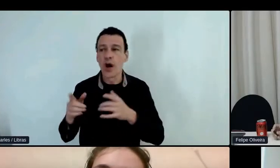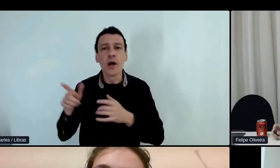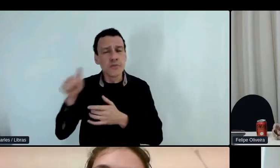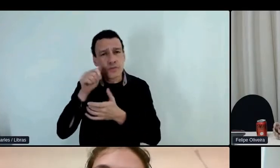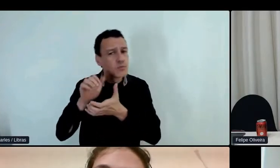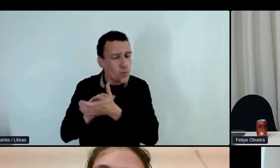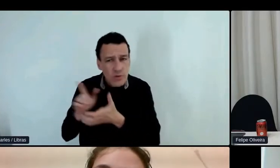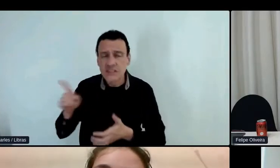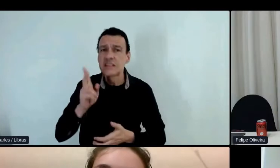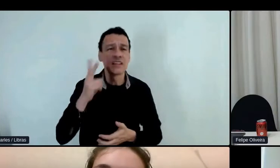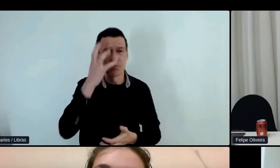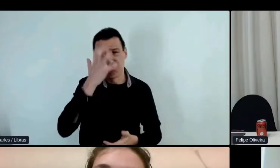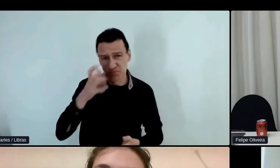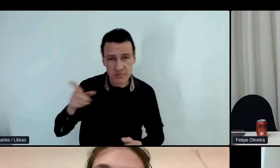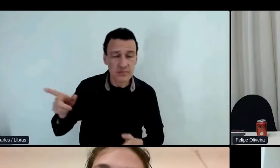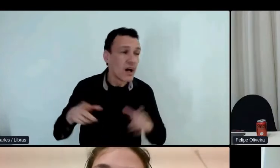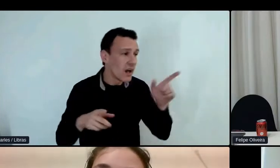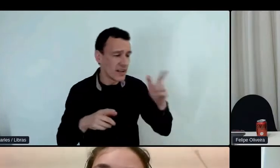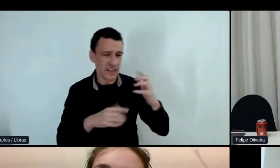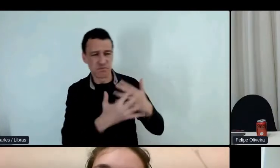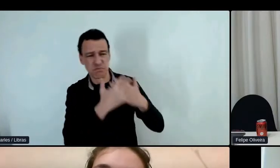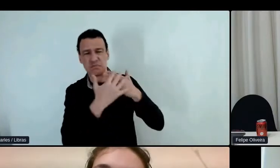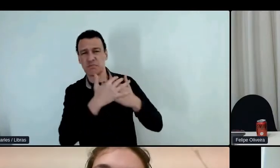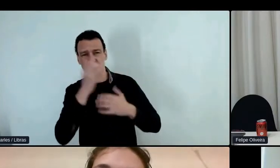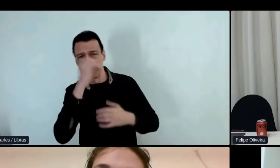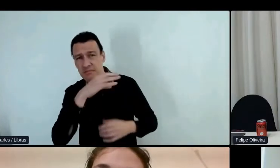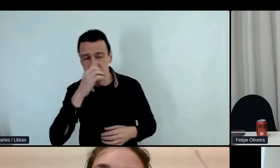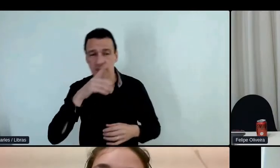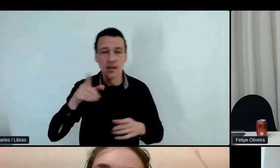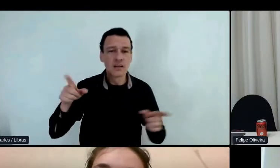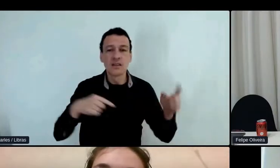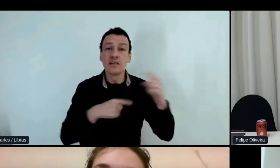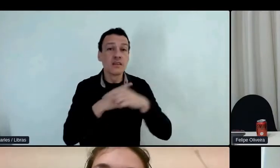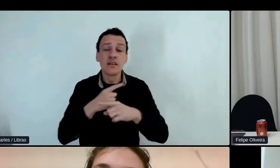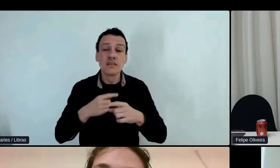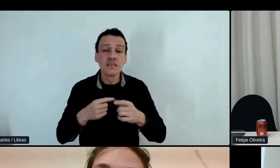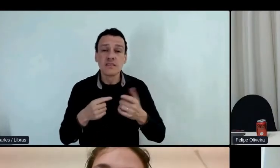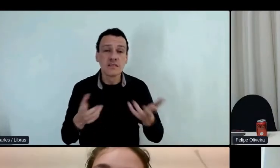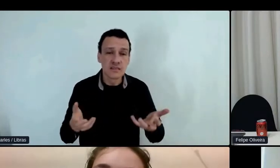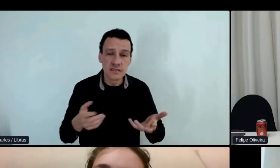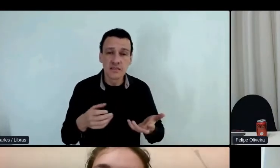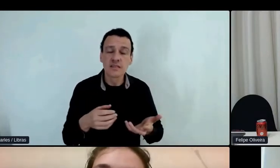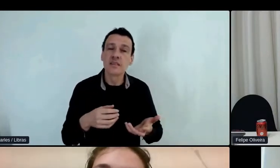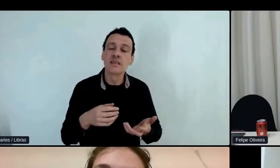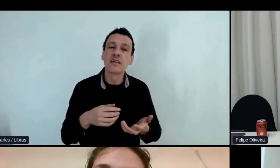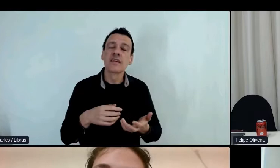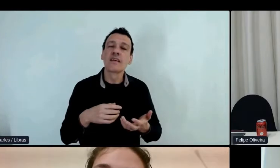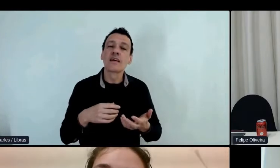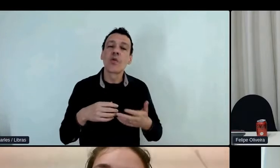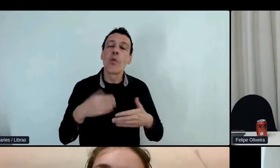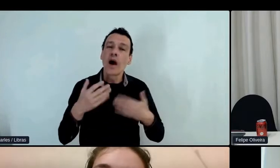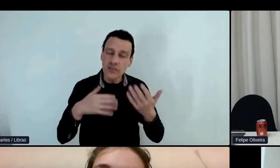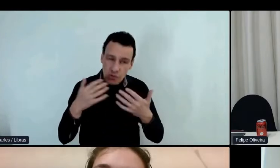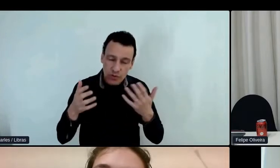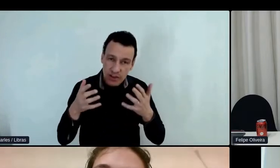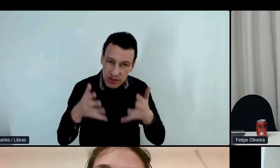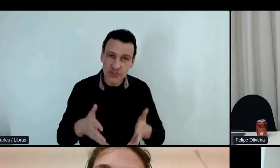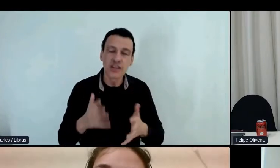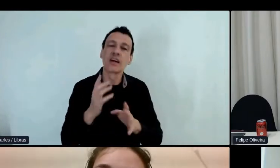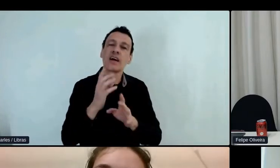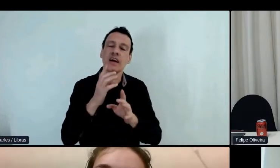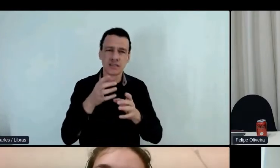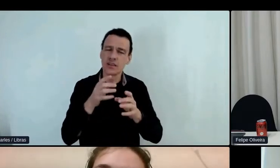casais que têm uma vida que está, assim, um verdadeiro inferno, está virada de ponta cabeça, porque a minha mulher ou o